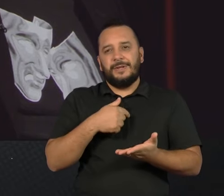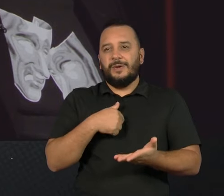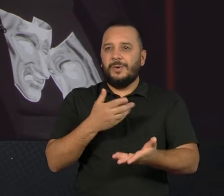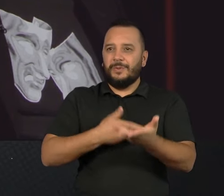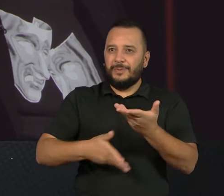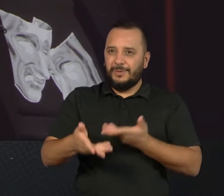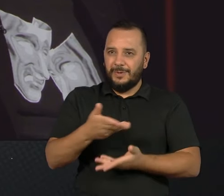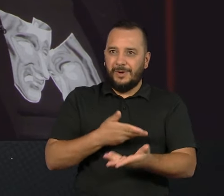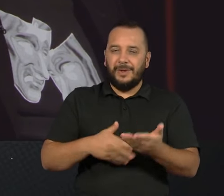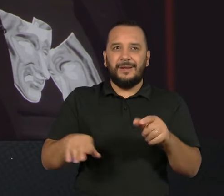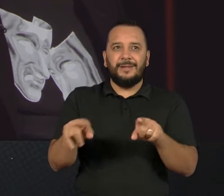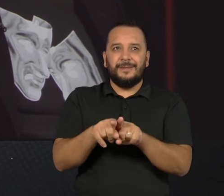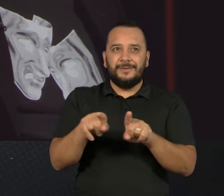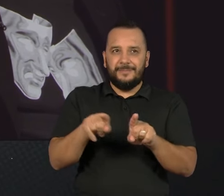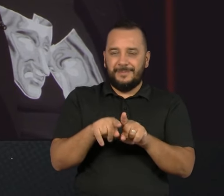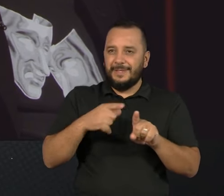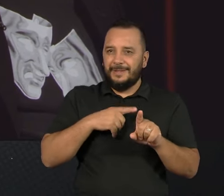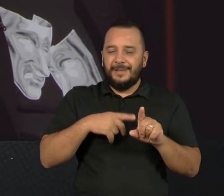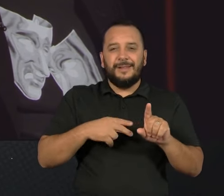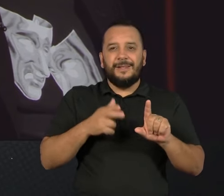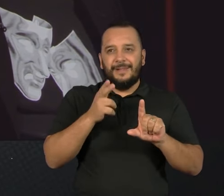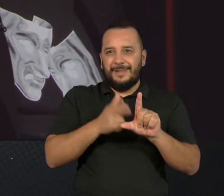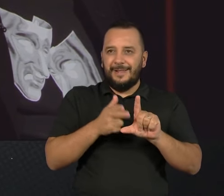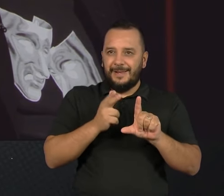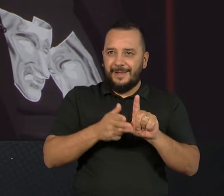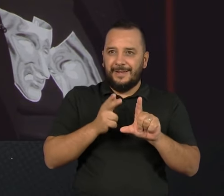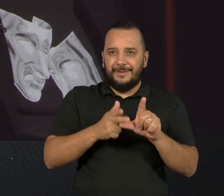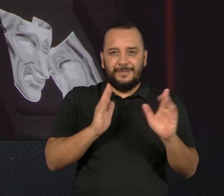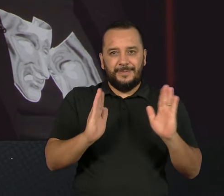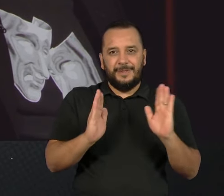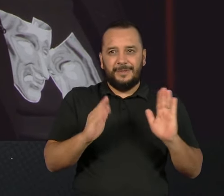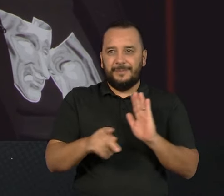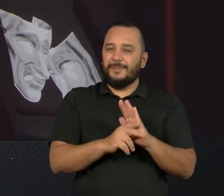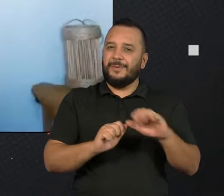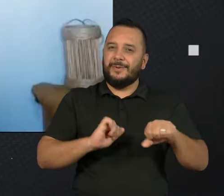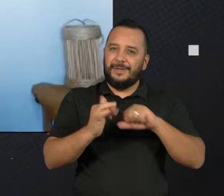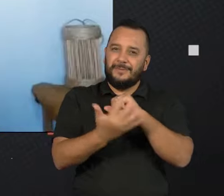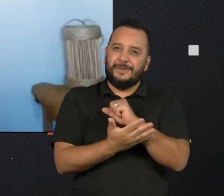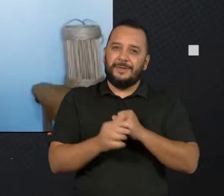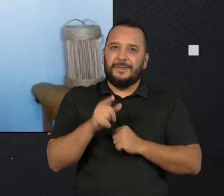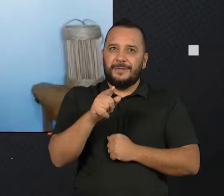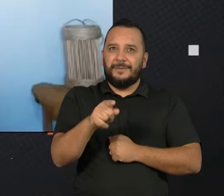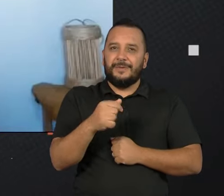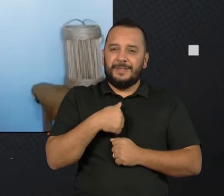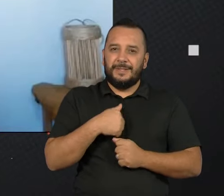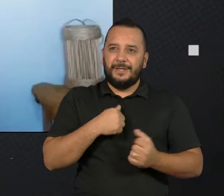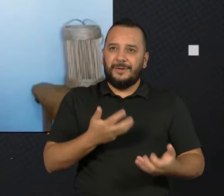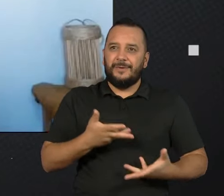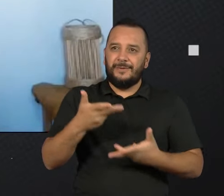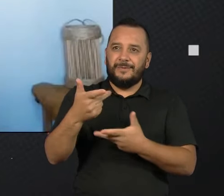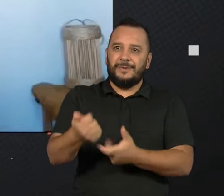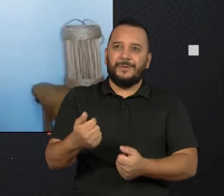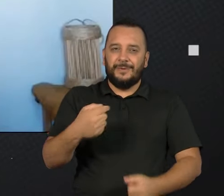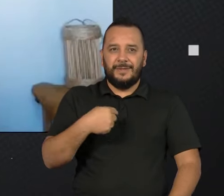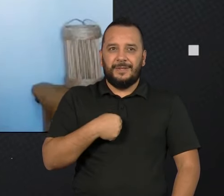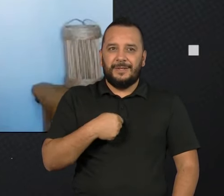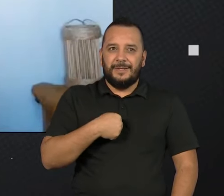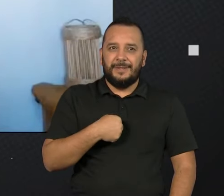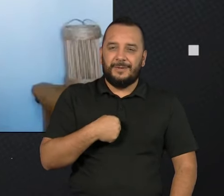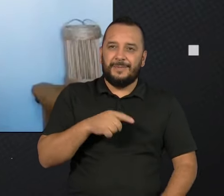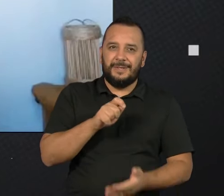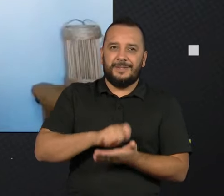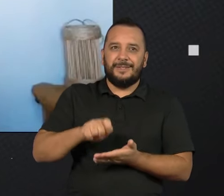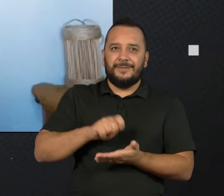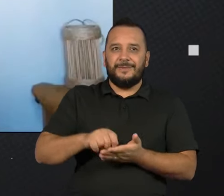uma live delícia, nostálgica durante a pandemia, e você me faz esse convite para